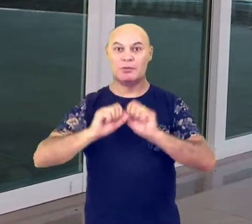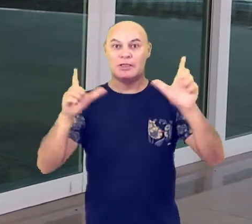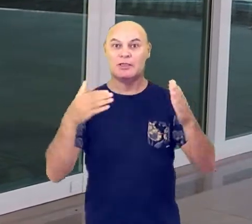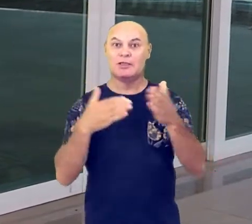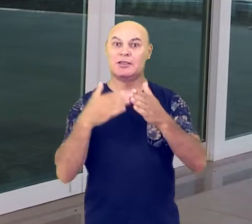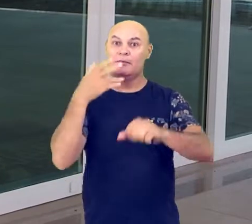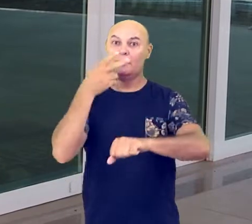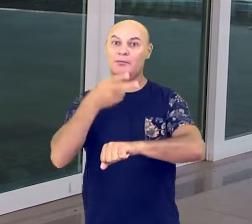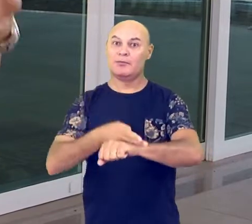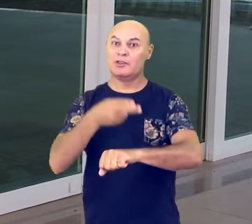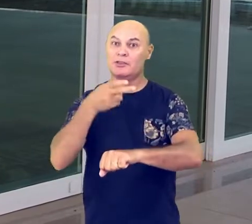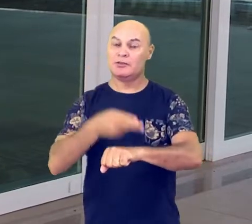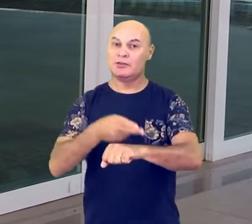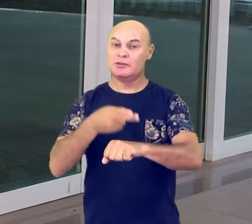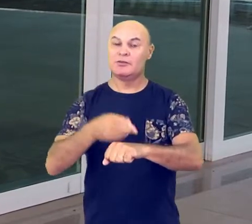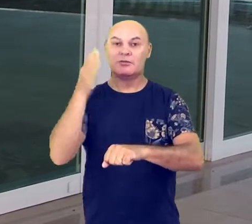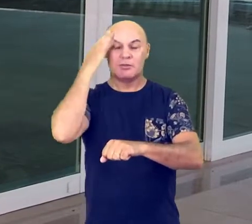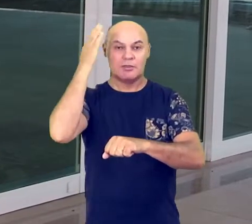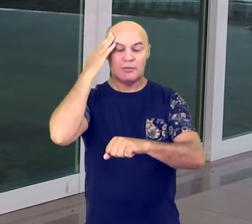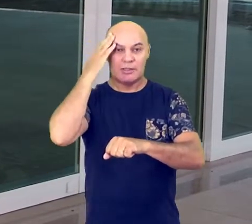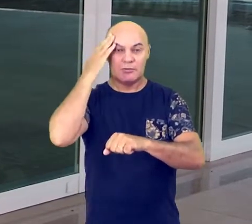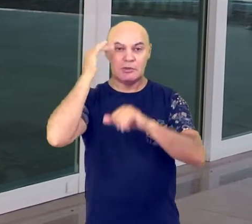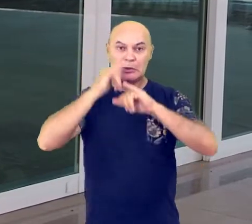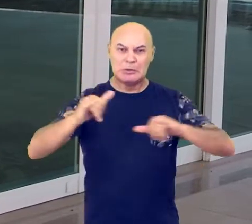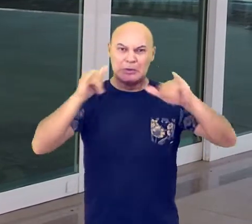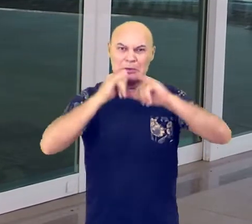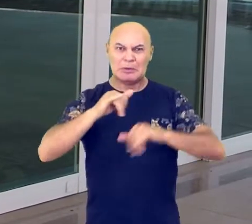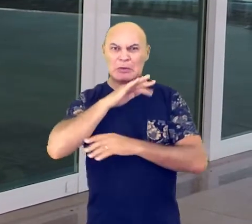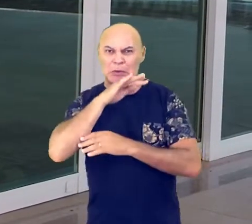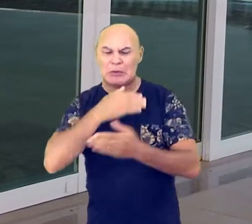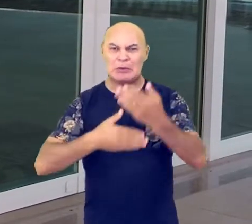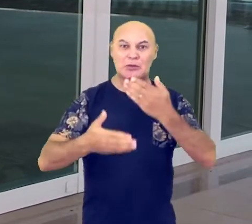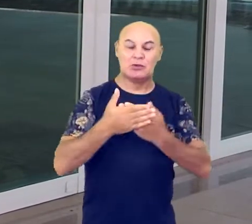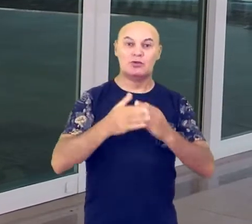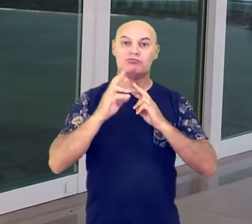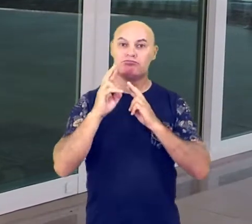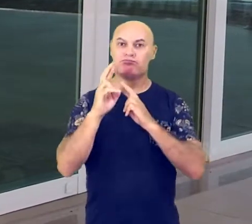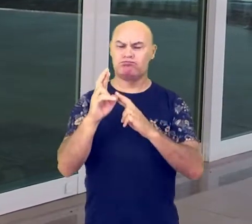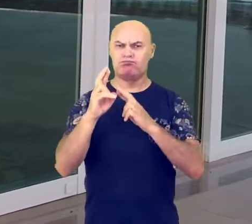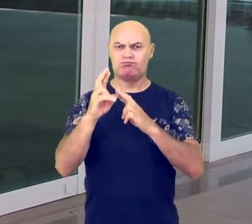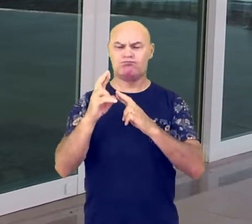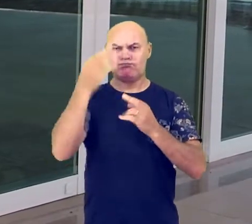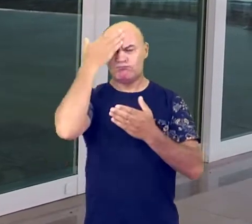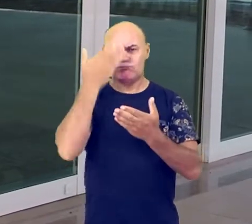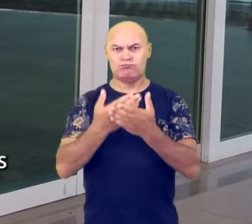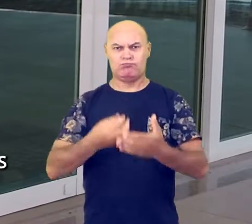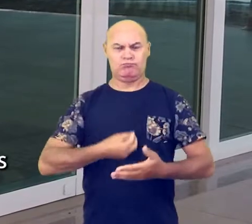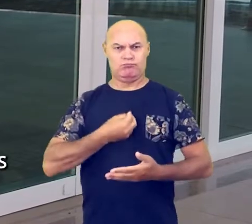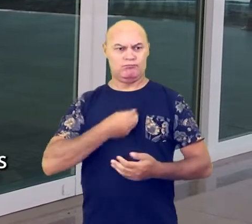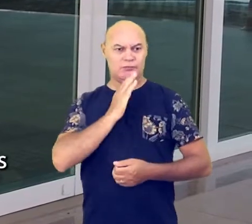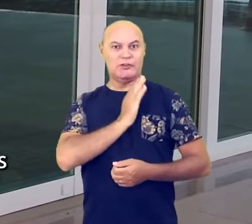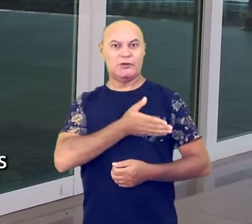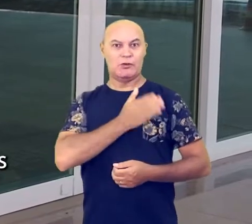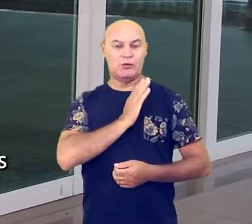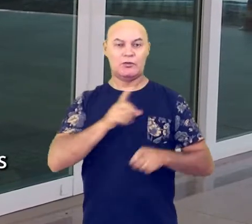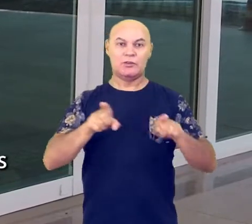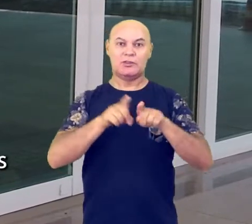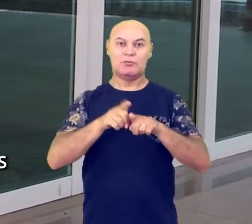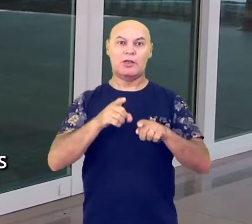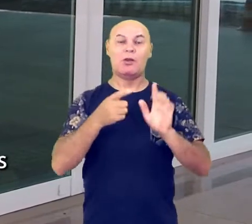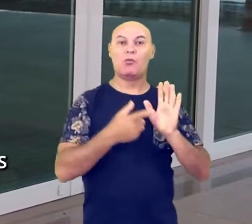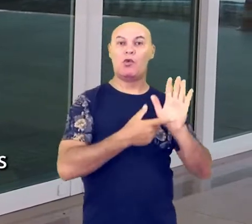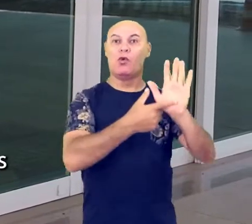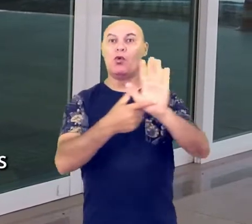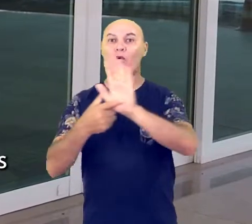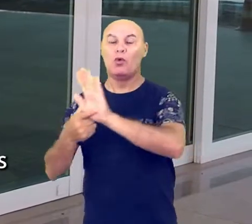-dia. Em meio a tantas más notícias, pudemos manter a esperança viva em nosso coração e levá-la a outros